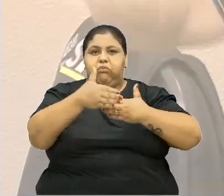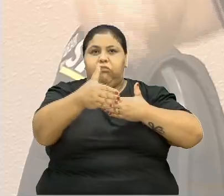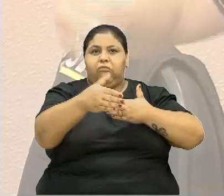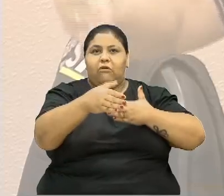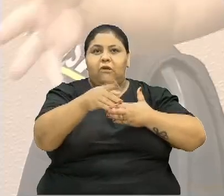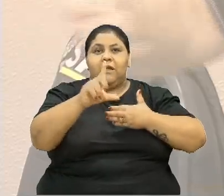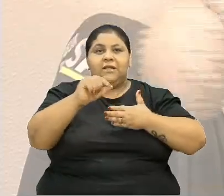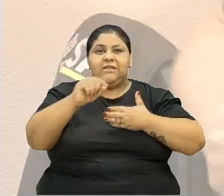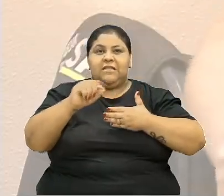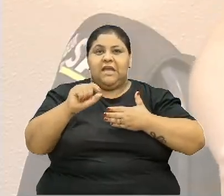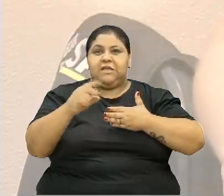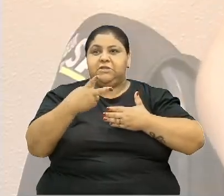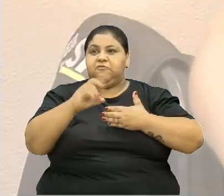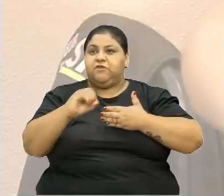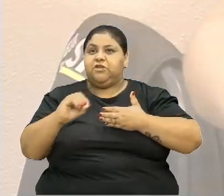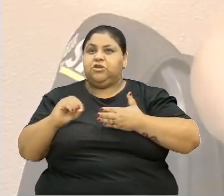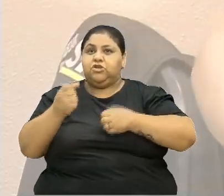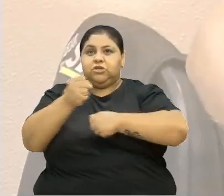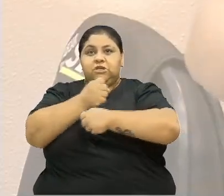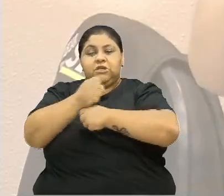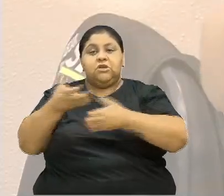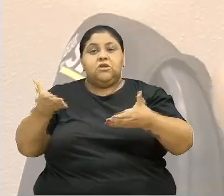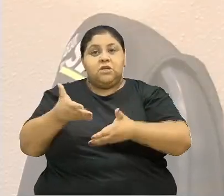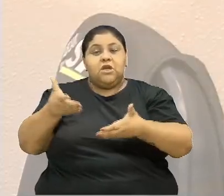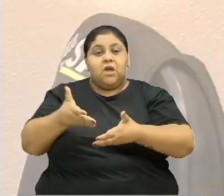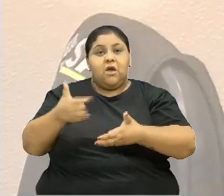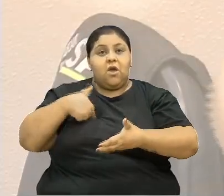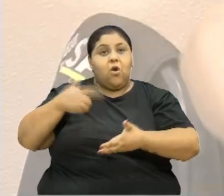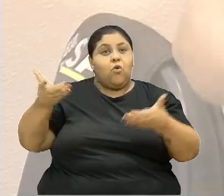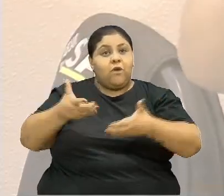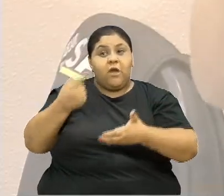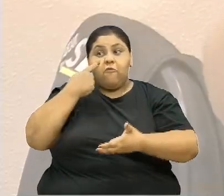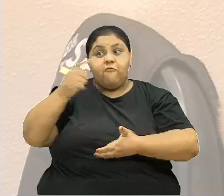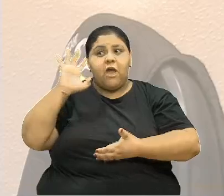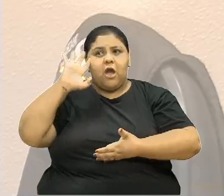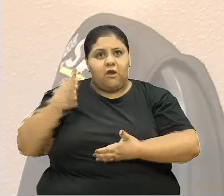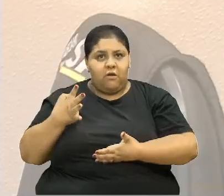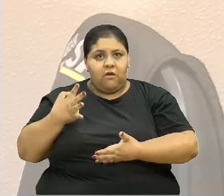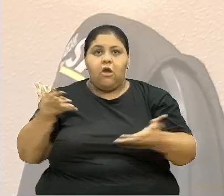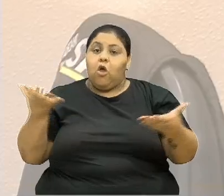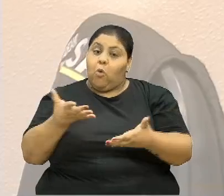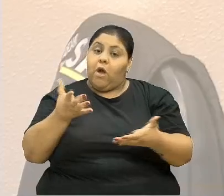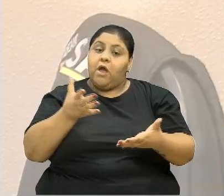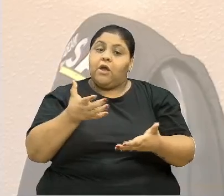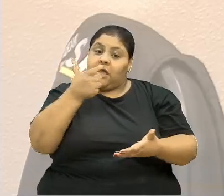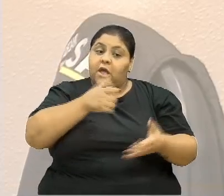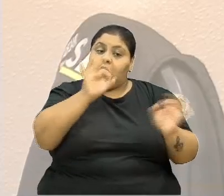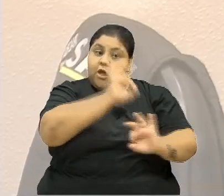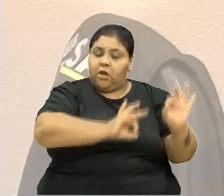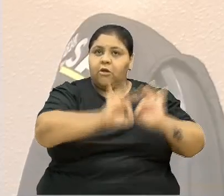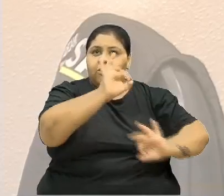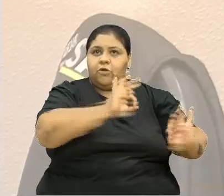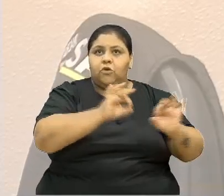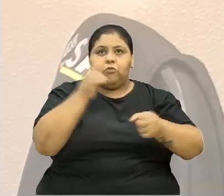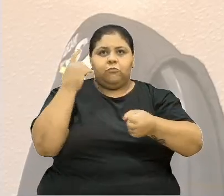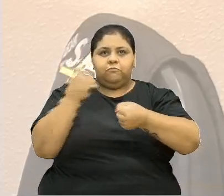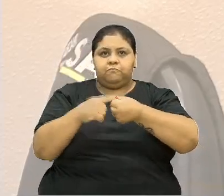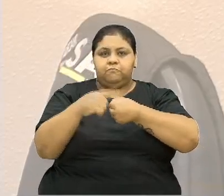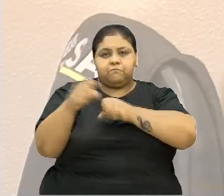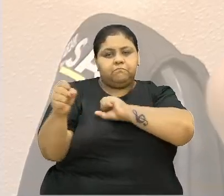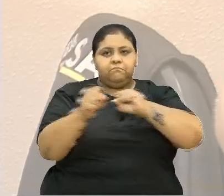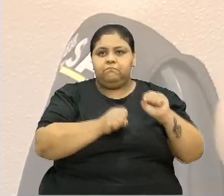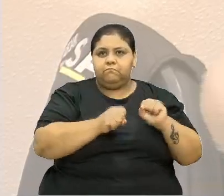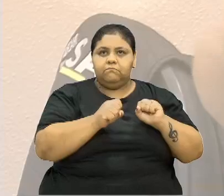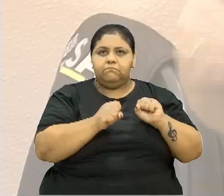quero ver as coisas acontecerem. Então, eu quero que seja planejado uma cidade que possa